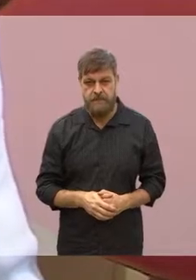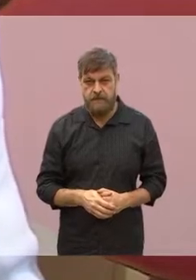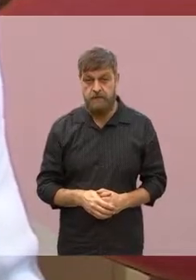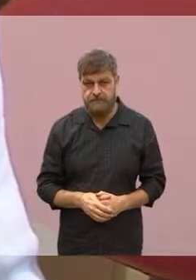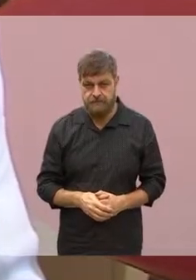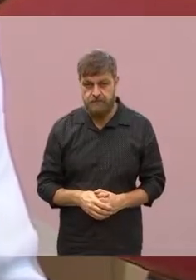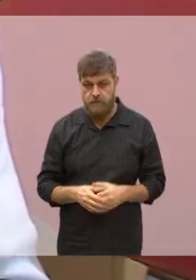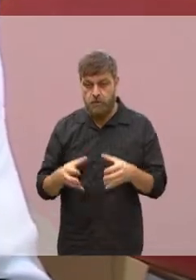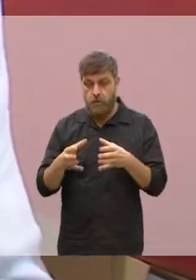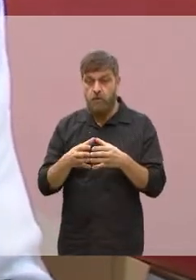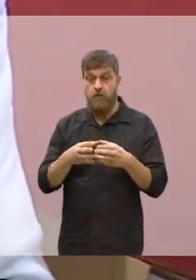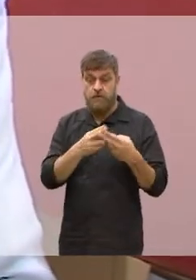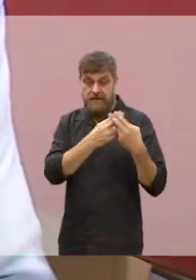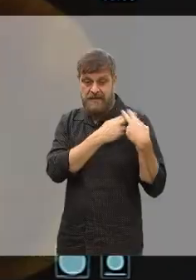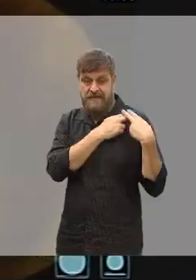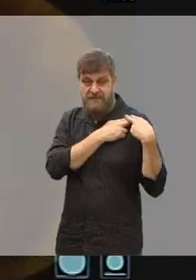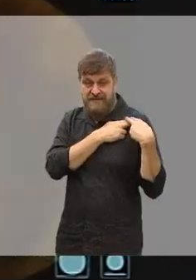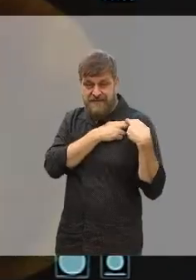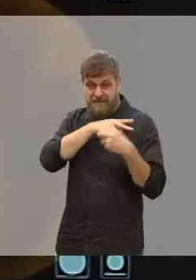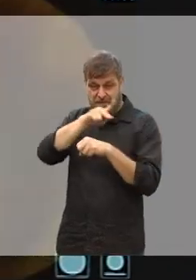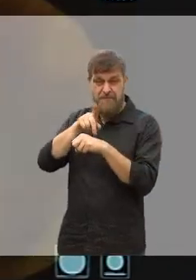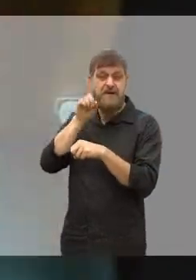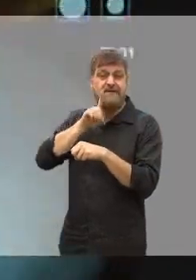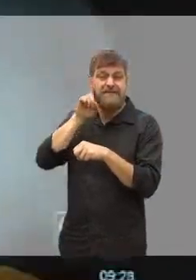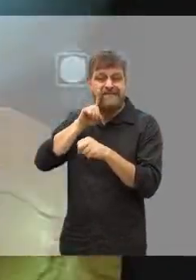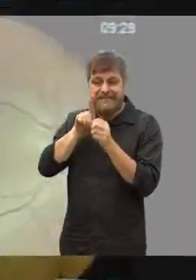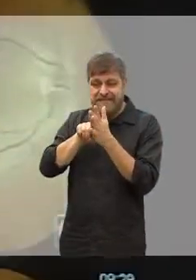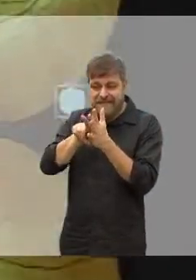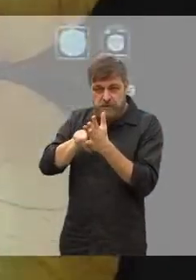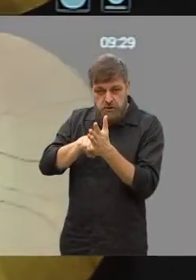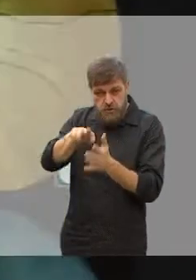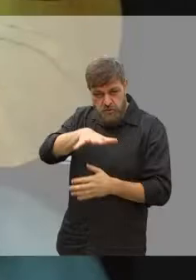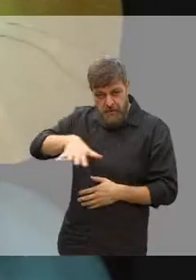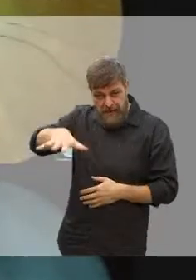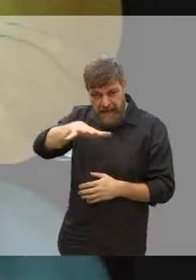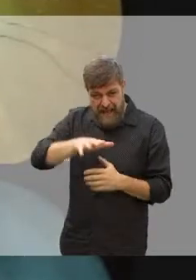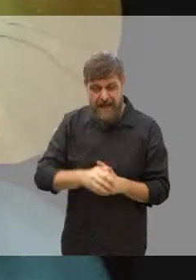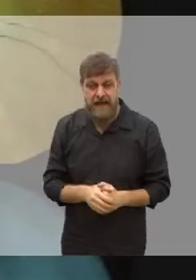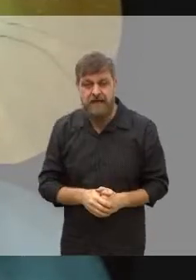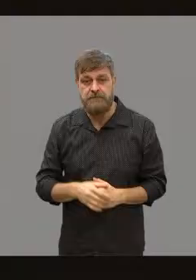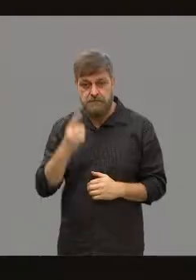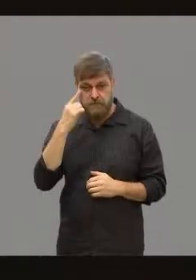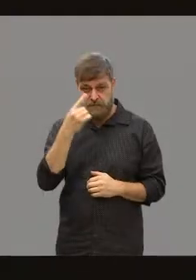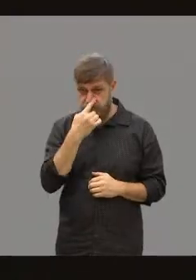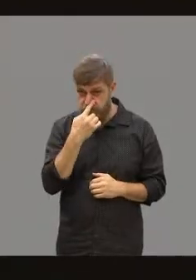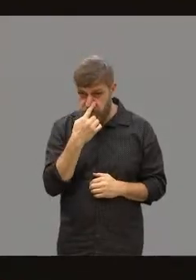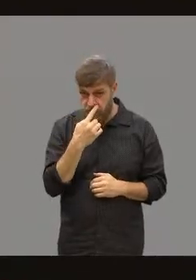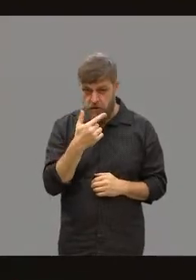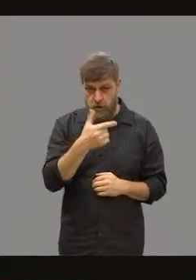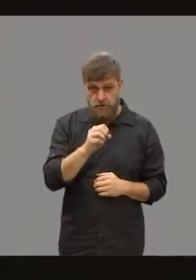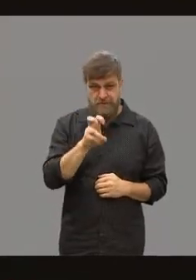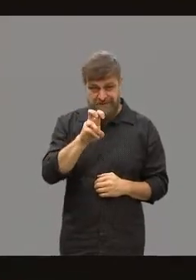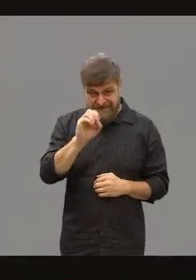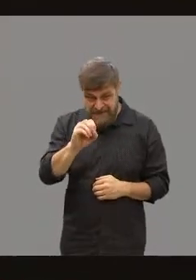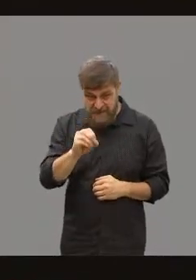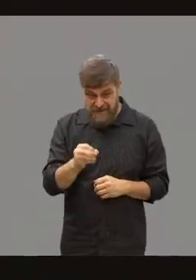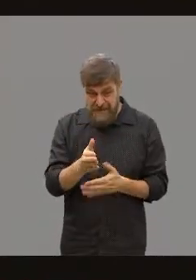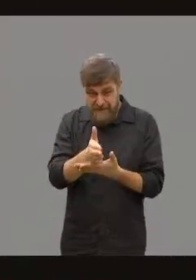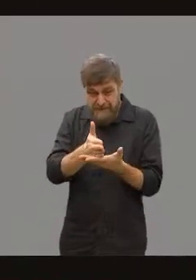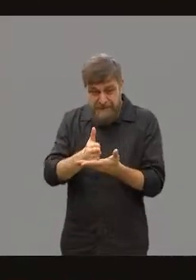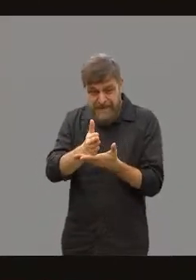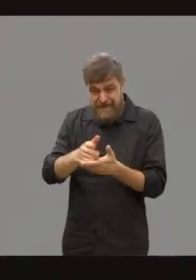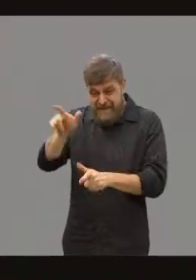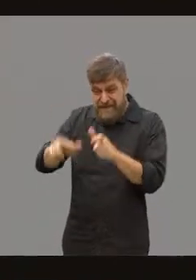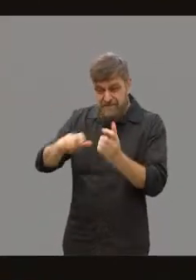Segundo a Academia Americana de Oftalmologia, em 2050 metade da população mundial será míope. Além